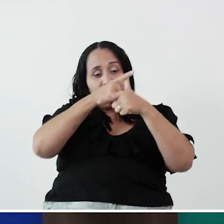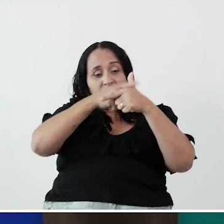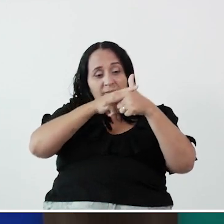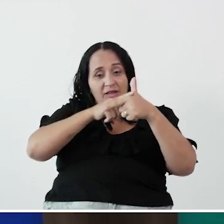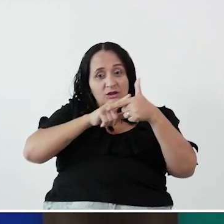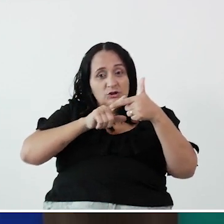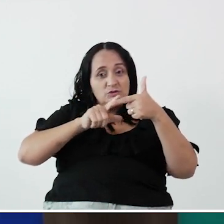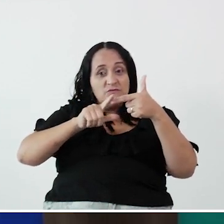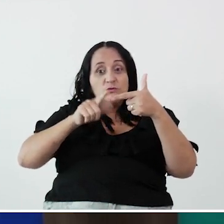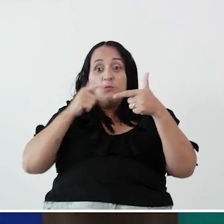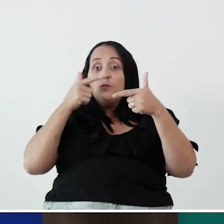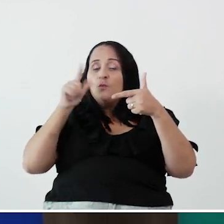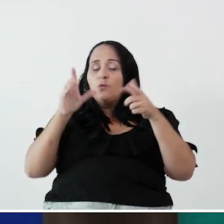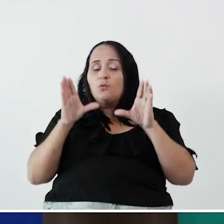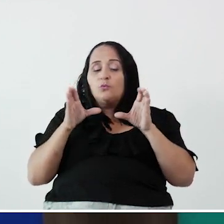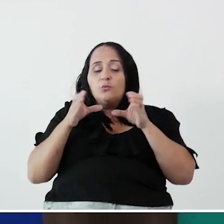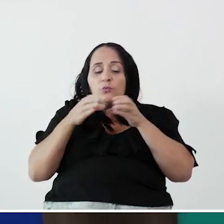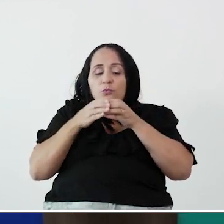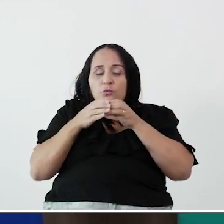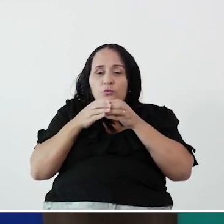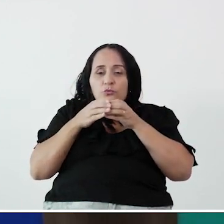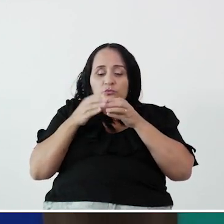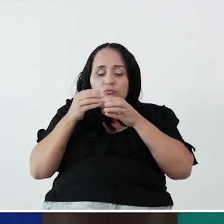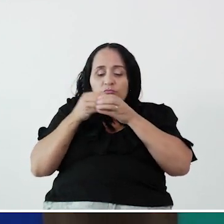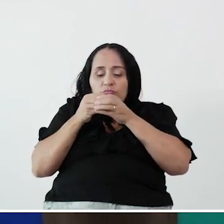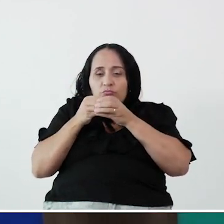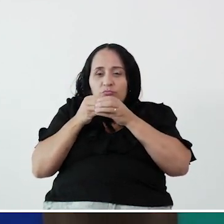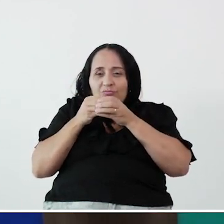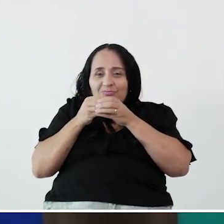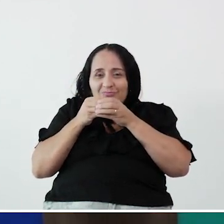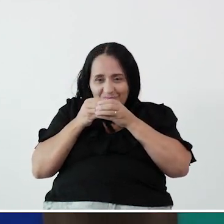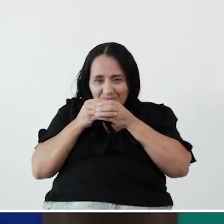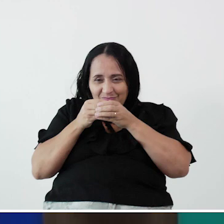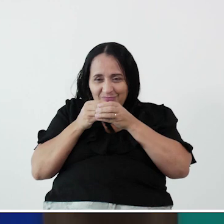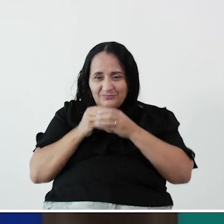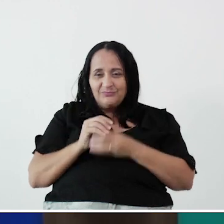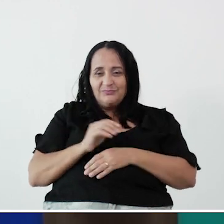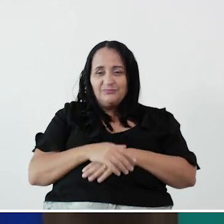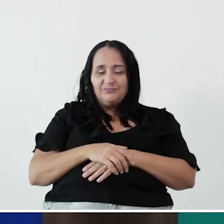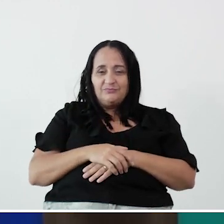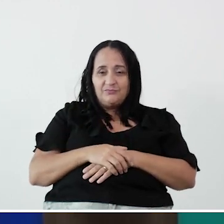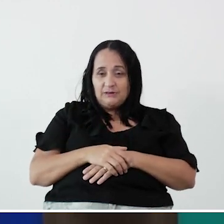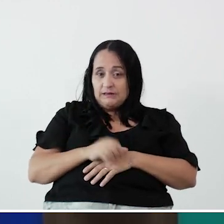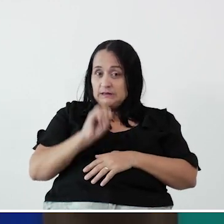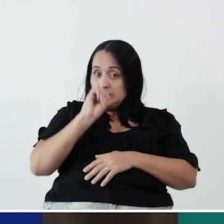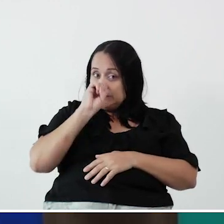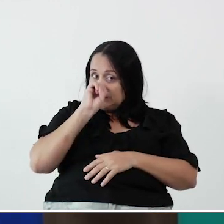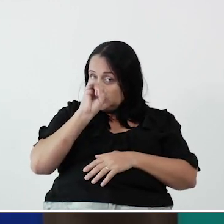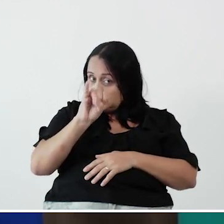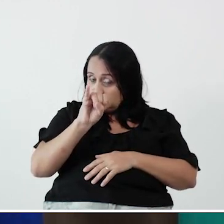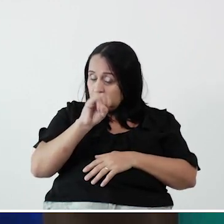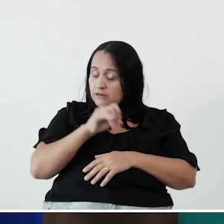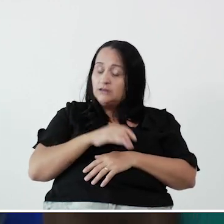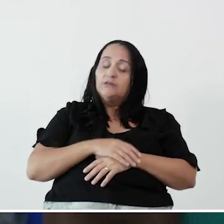outros subconjuntos. Que subconjuntos seriam esses? Z asterístico.